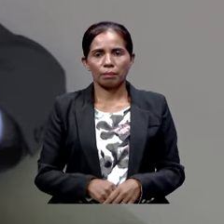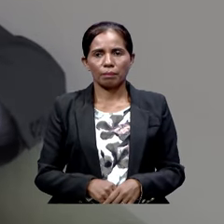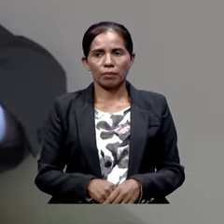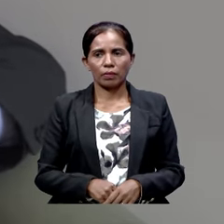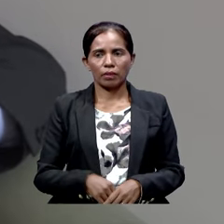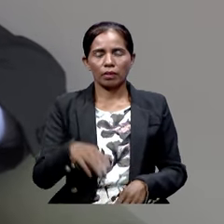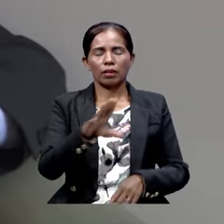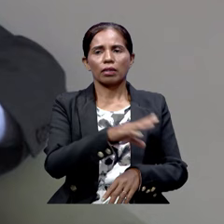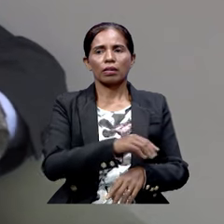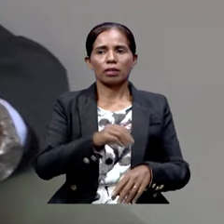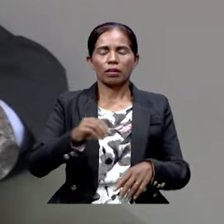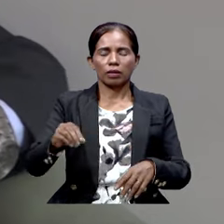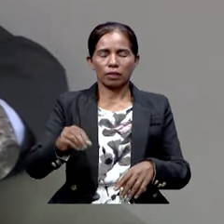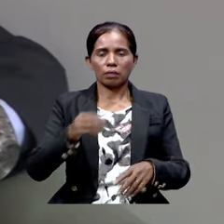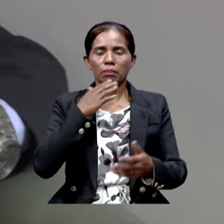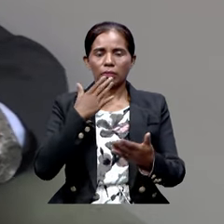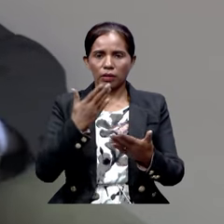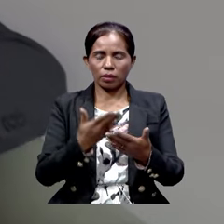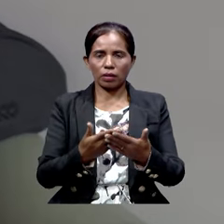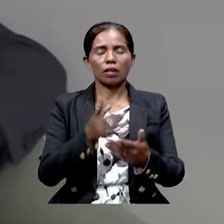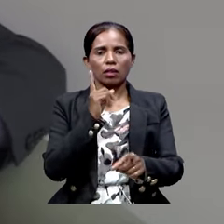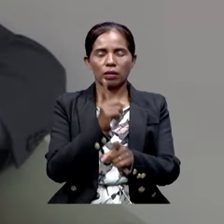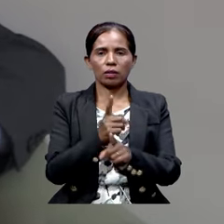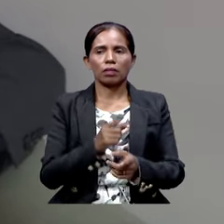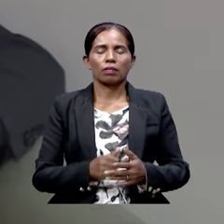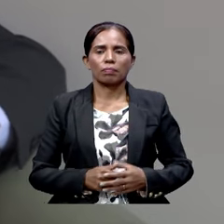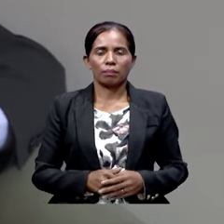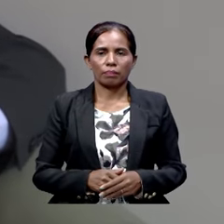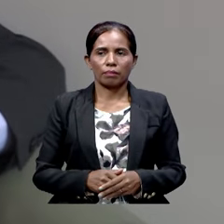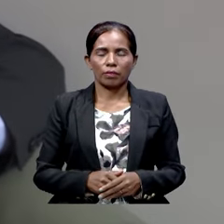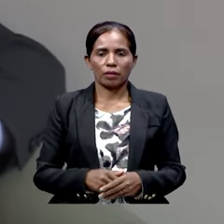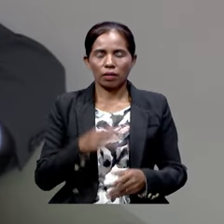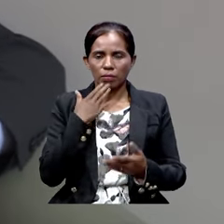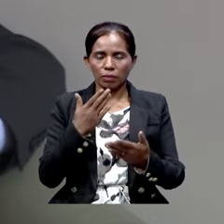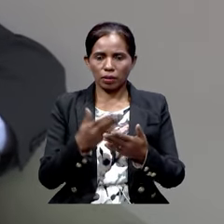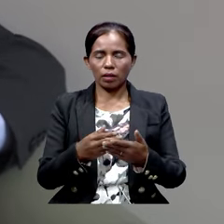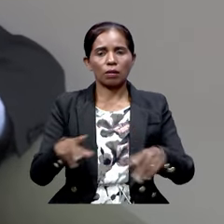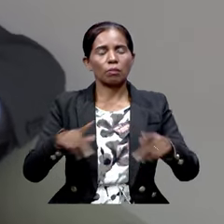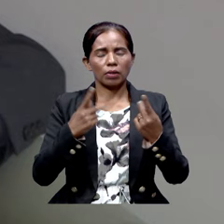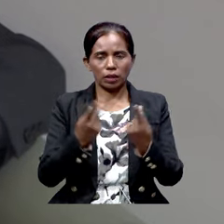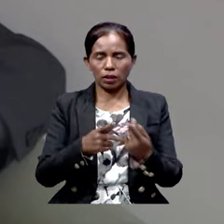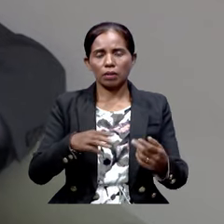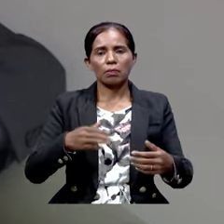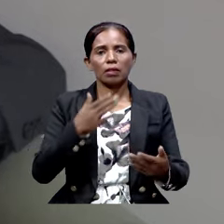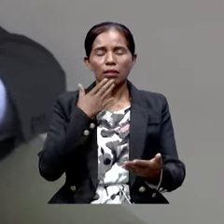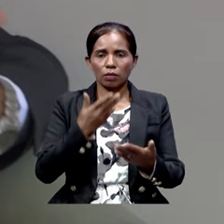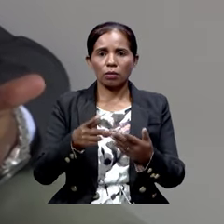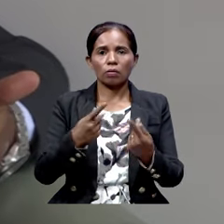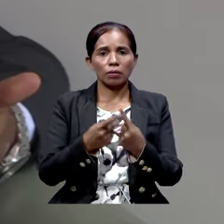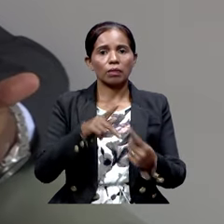setor privado lebih maka proativo. Proativo, progressivo e mais o princípio da kata